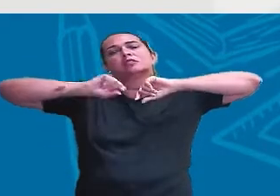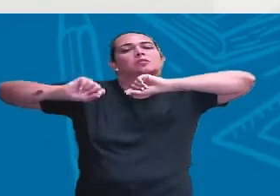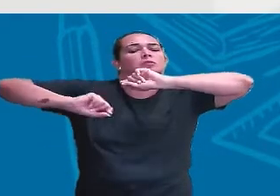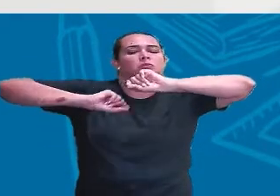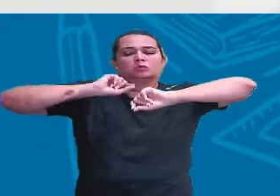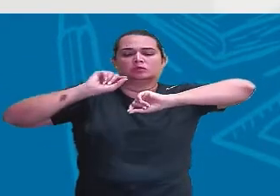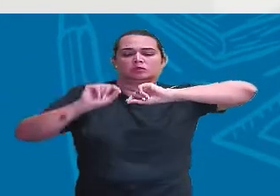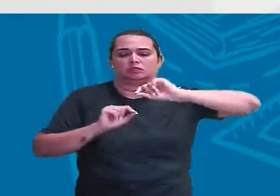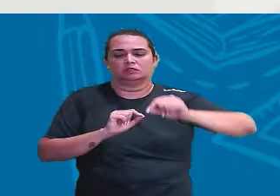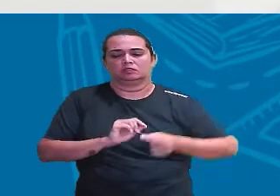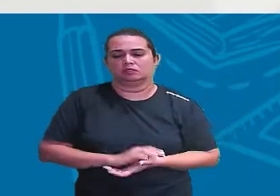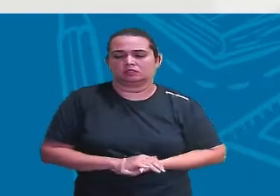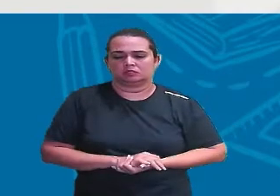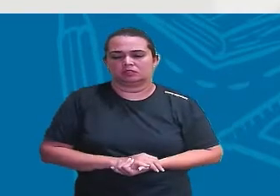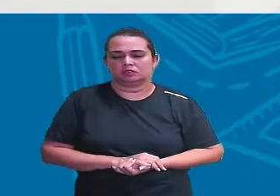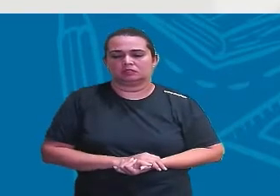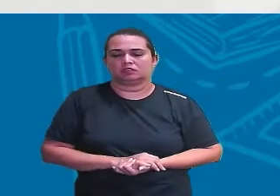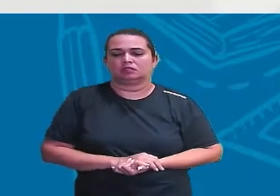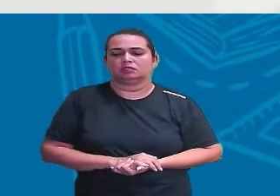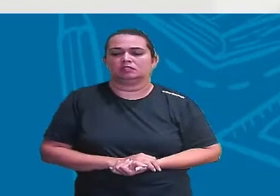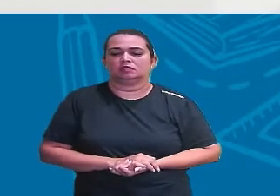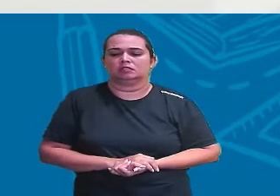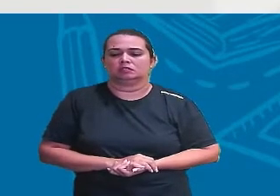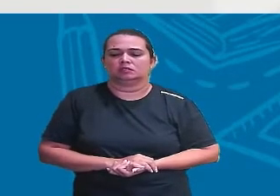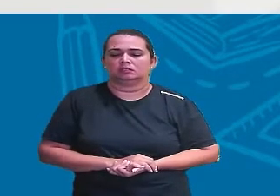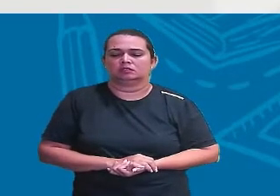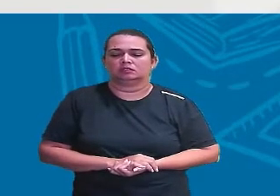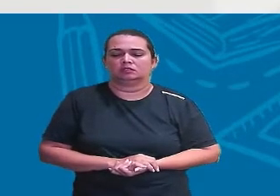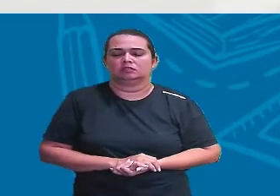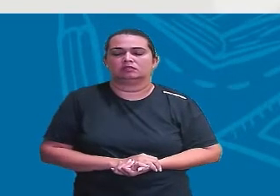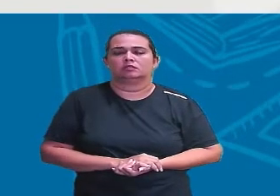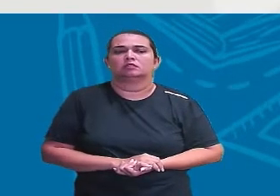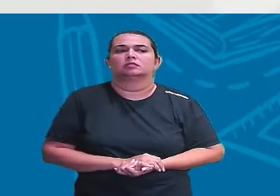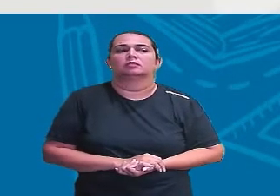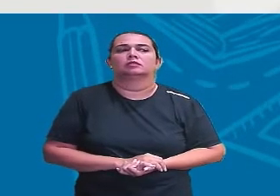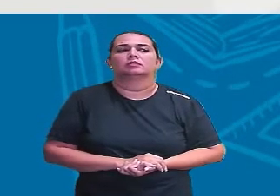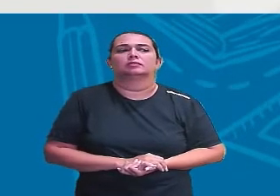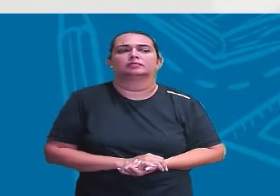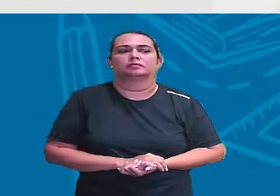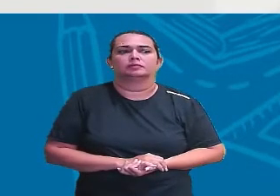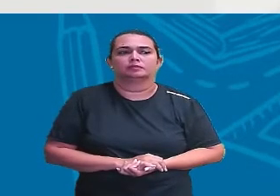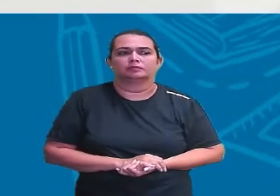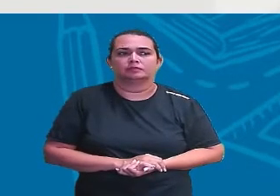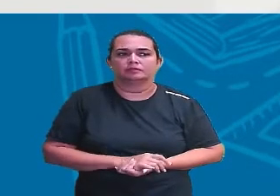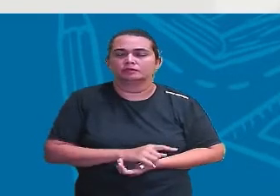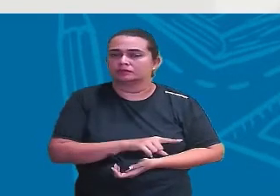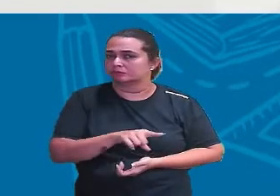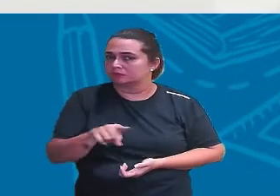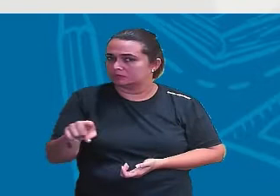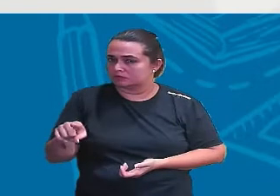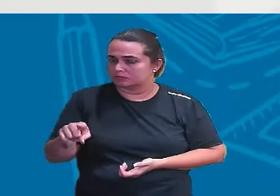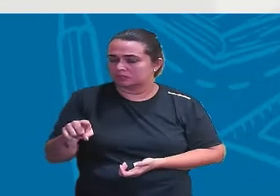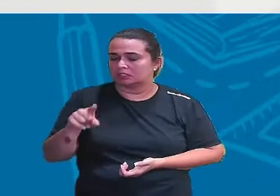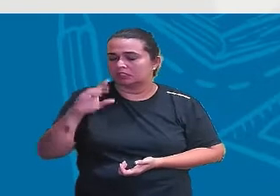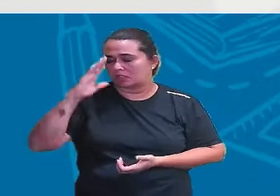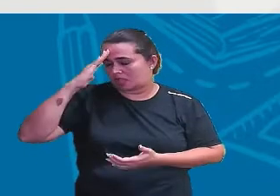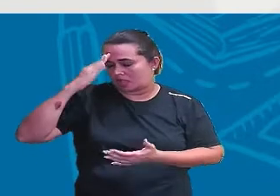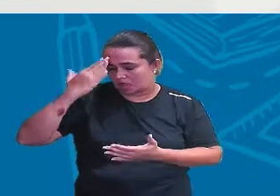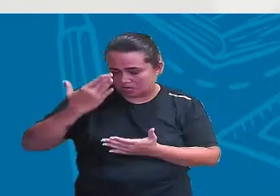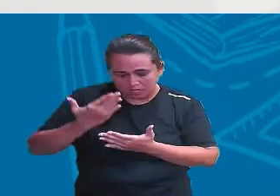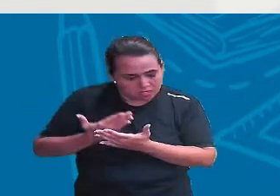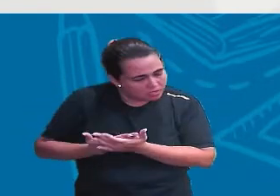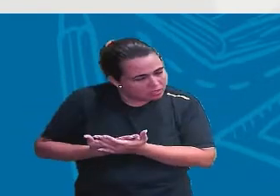Always believe that sometimes wonderful is about to happen. Ou seja,